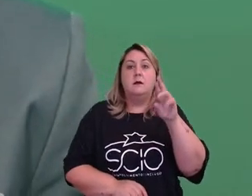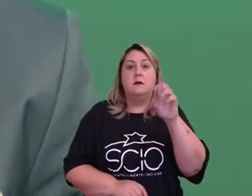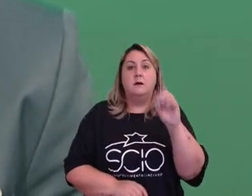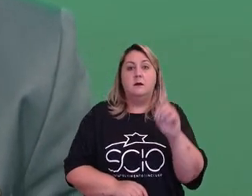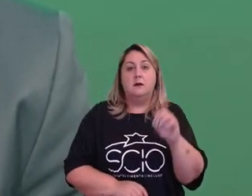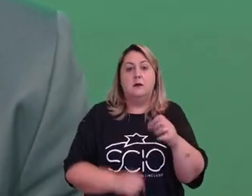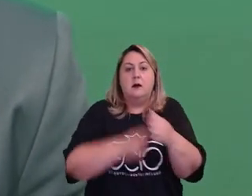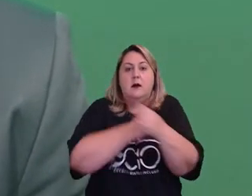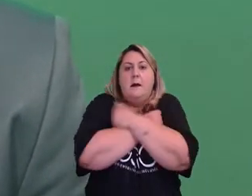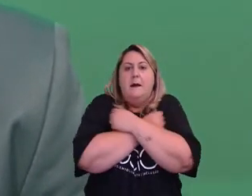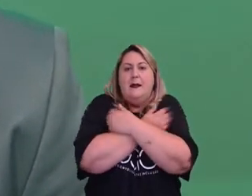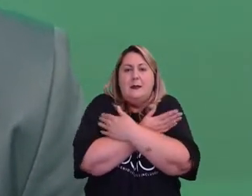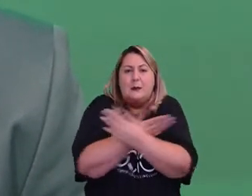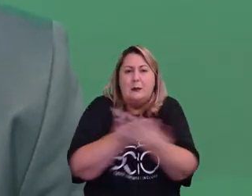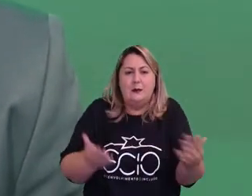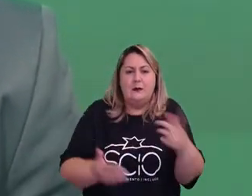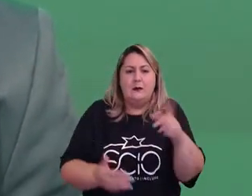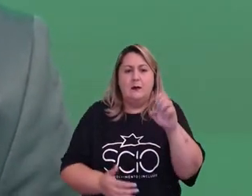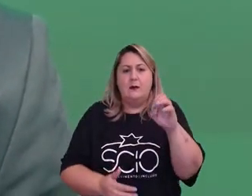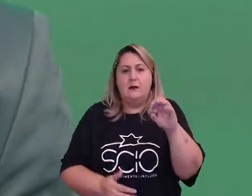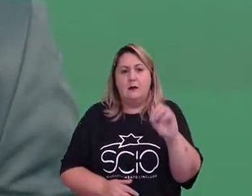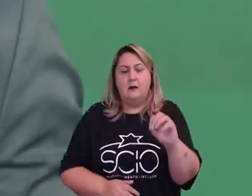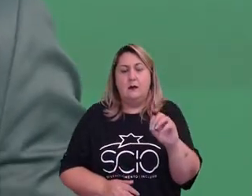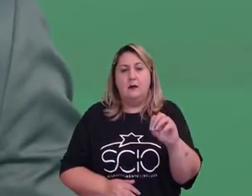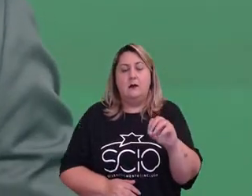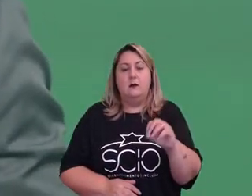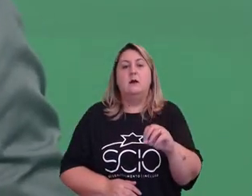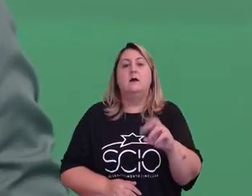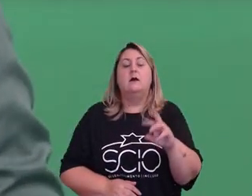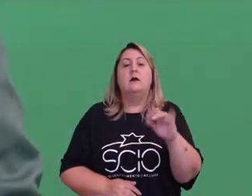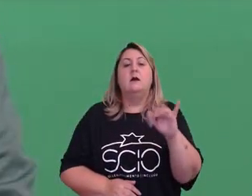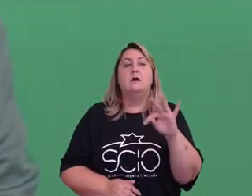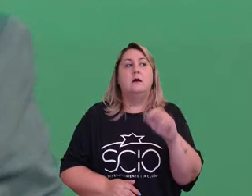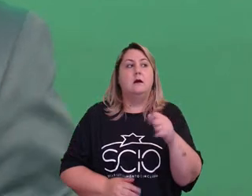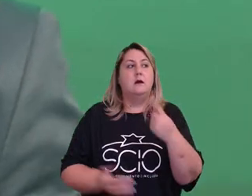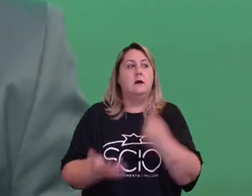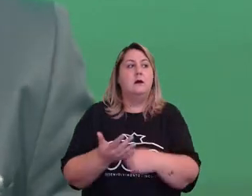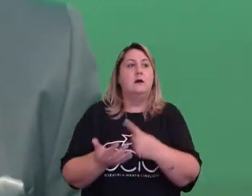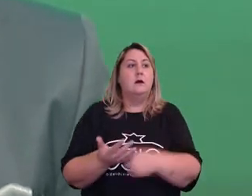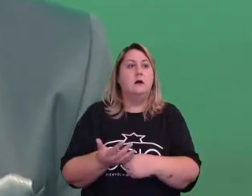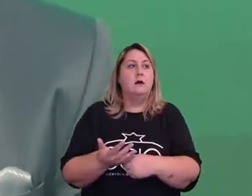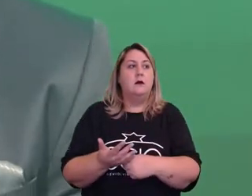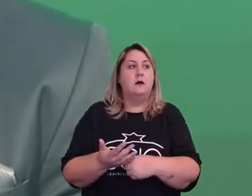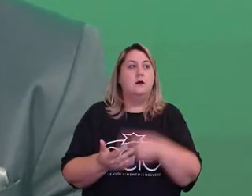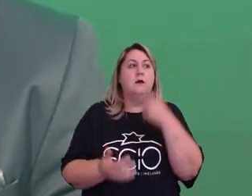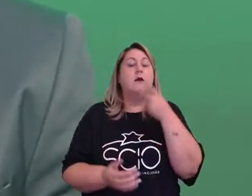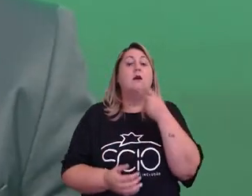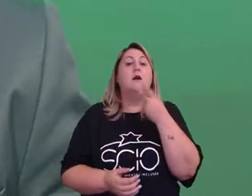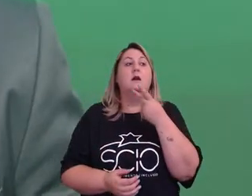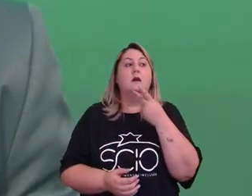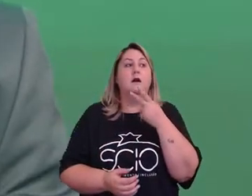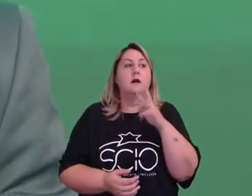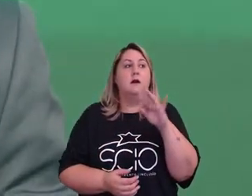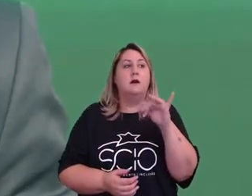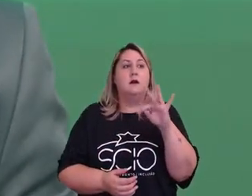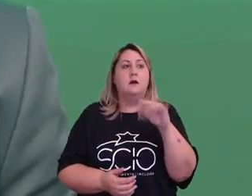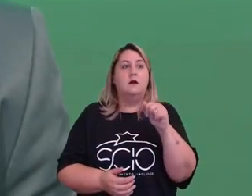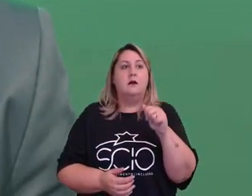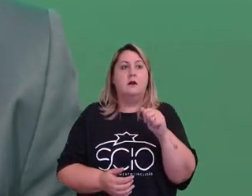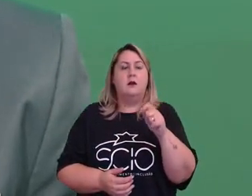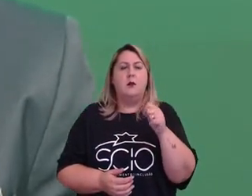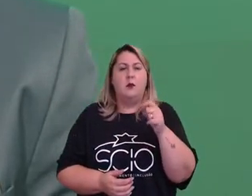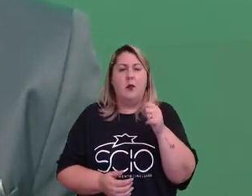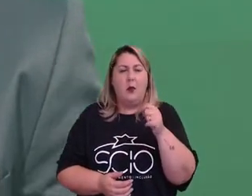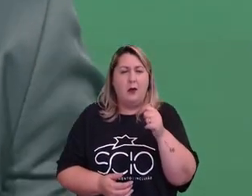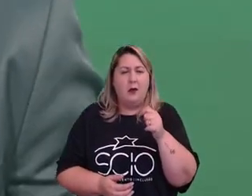aqui um abraço para todo mundo, o Leonardo, toca Rita. Leonardo, nós fizemos um acordo, eu e o cantor aqui, eu só vou tocar Rita, mas um trechinho